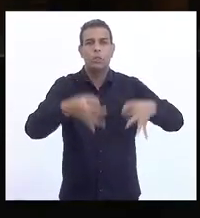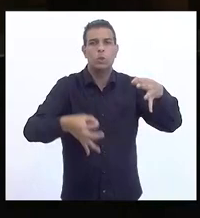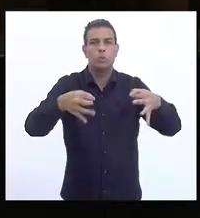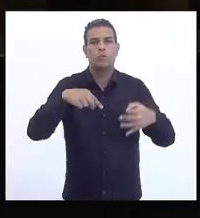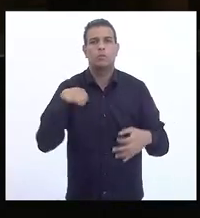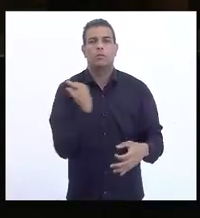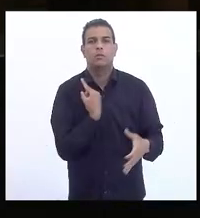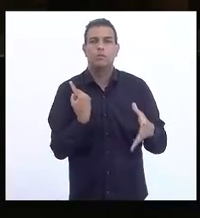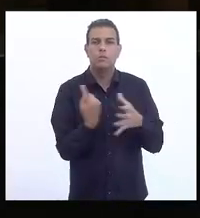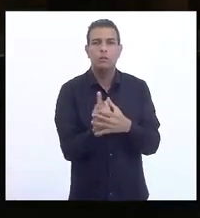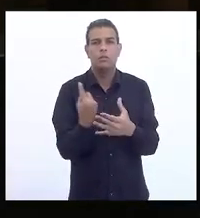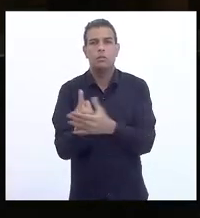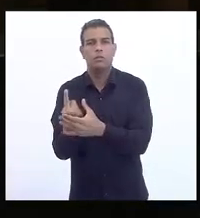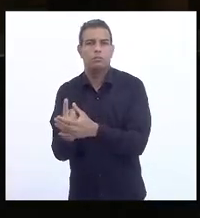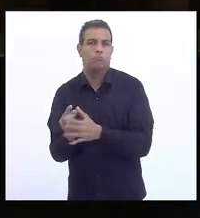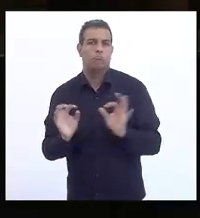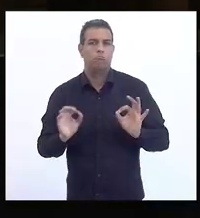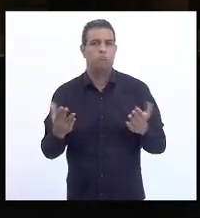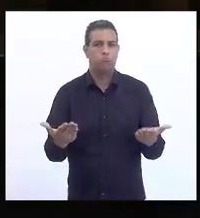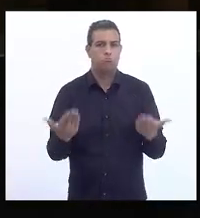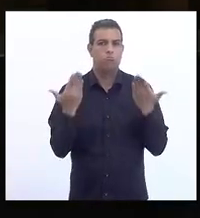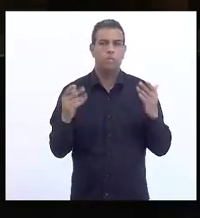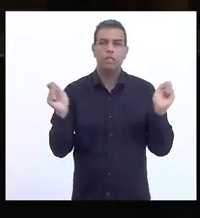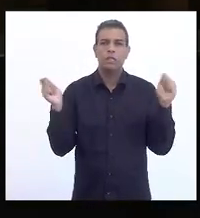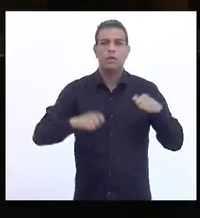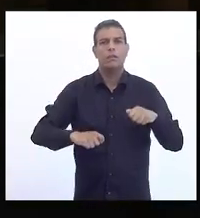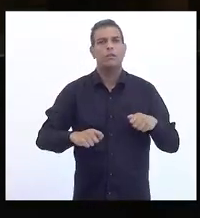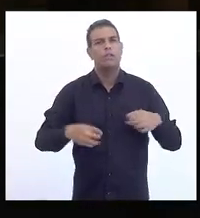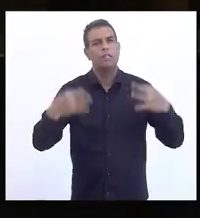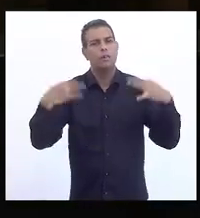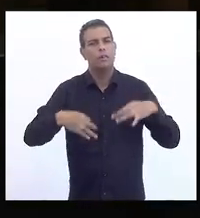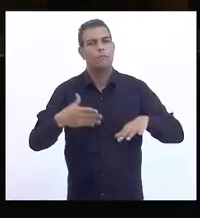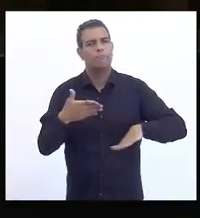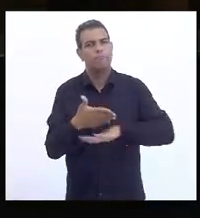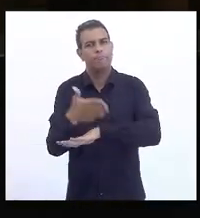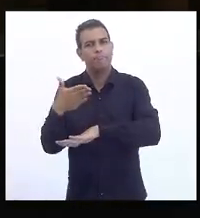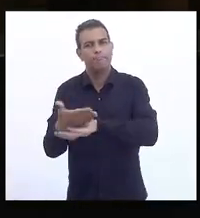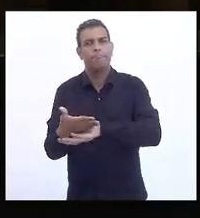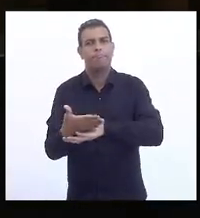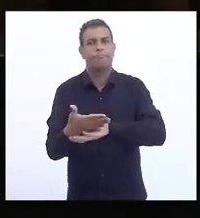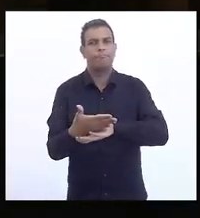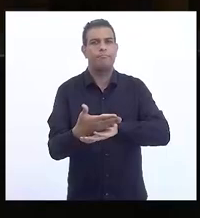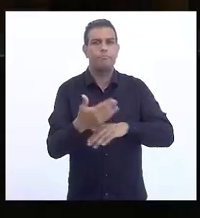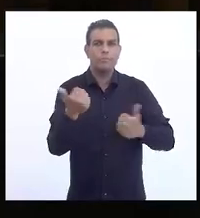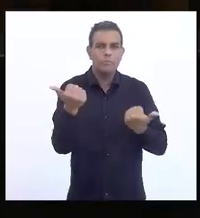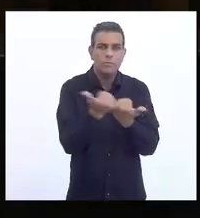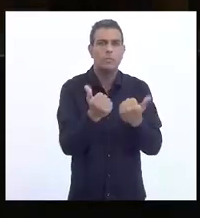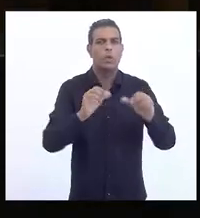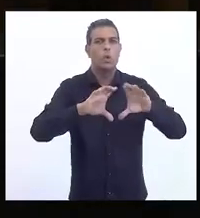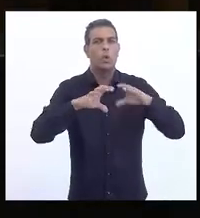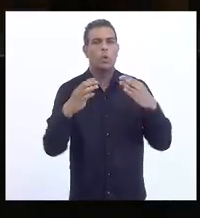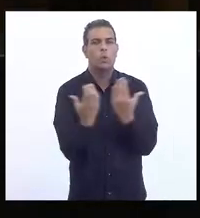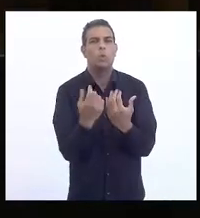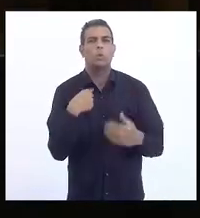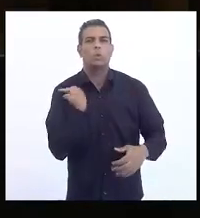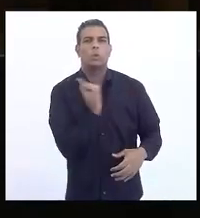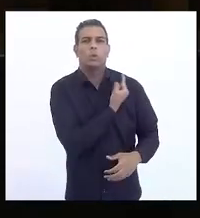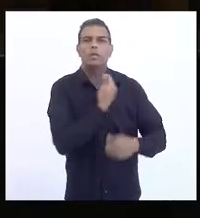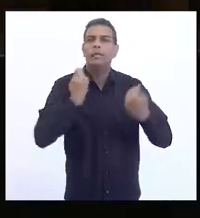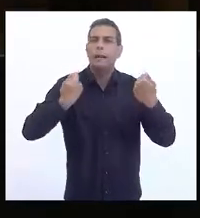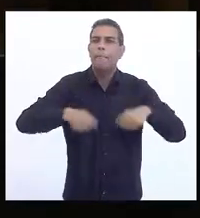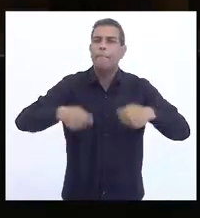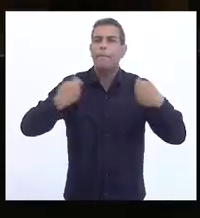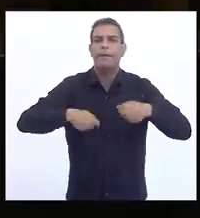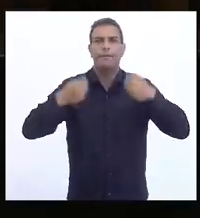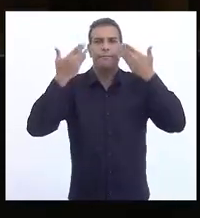faço parte de nenhuma dessas duas comissões, fiz questão de participar dessa subcomissão porque nós precisamos de